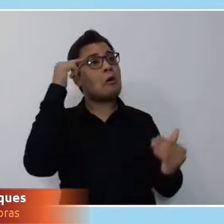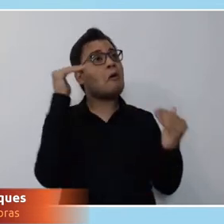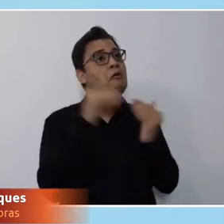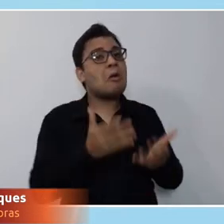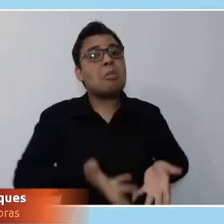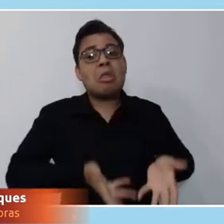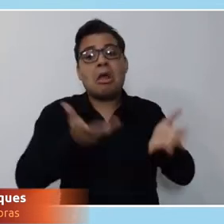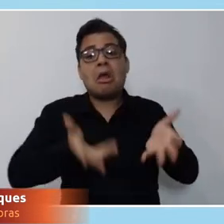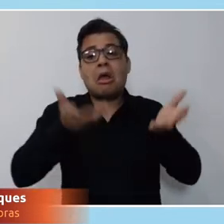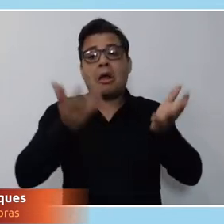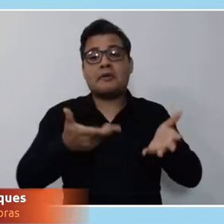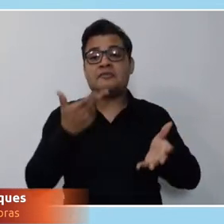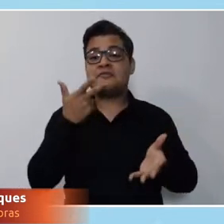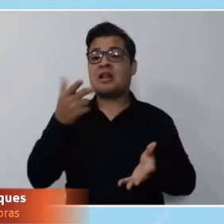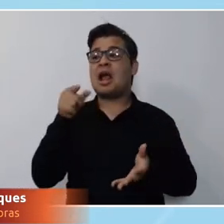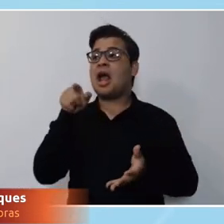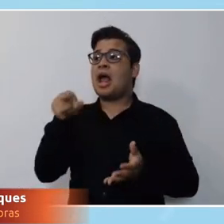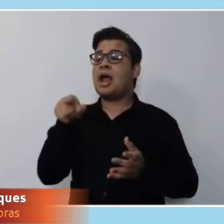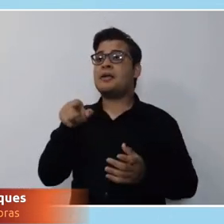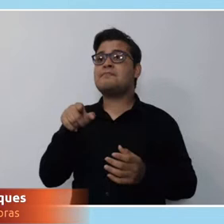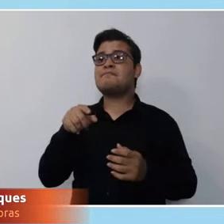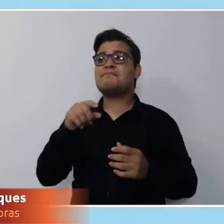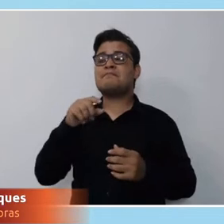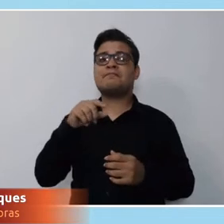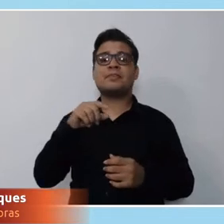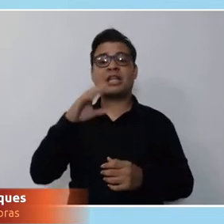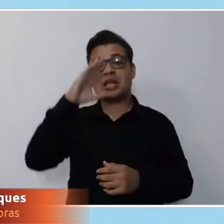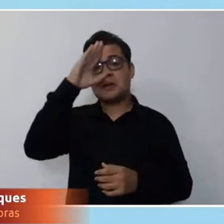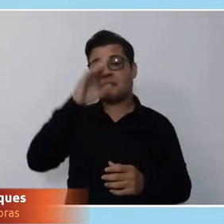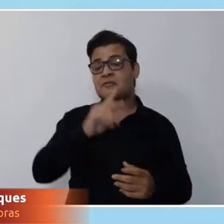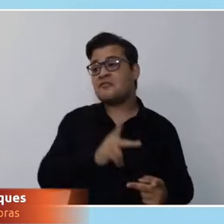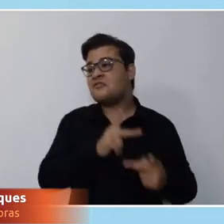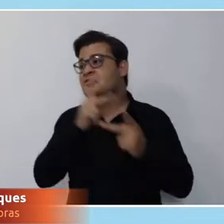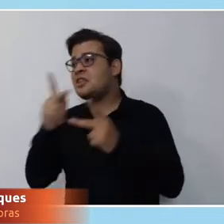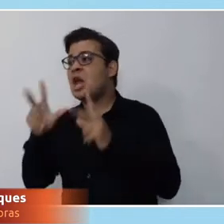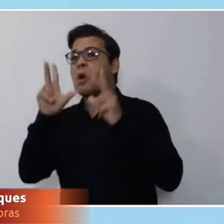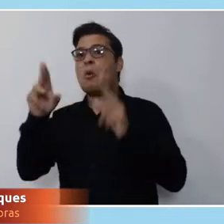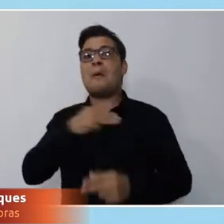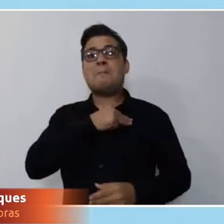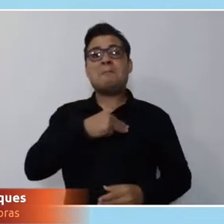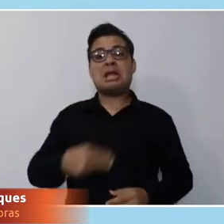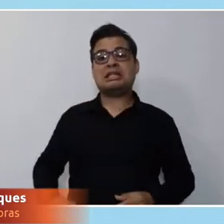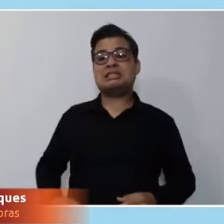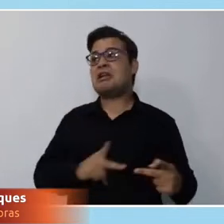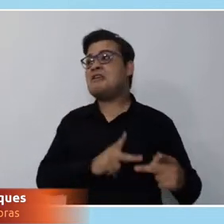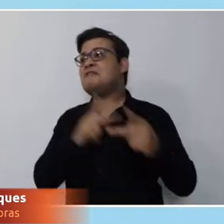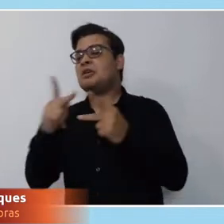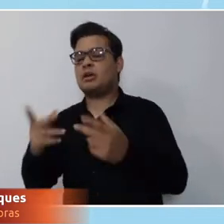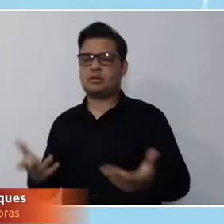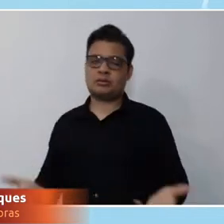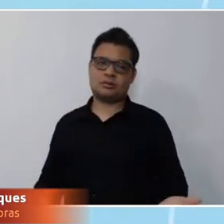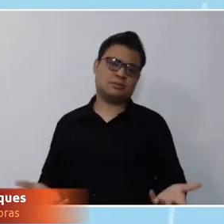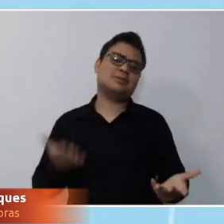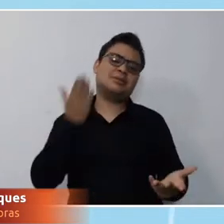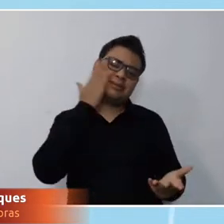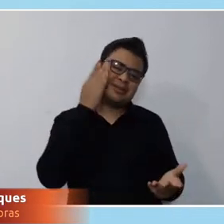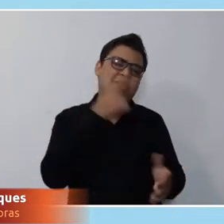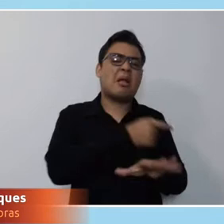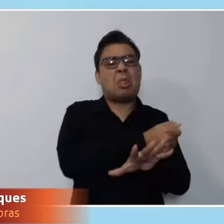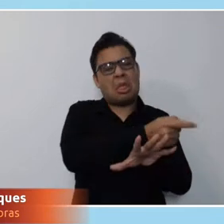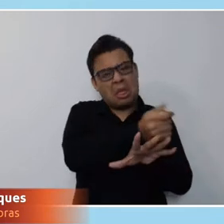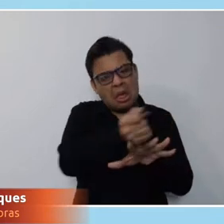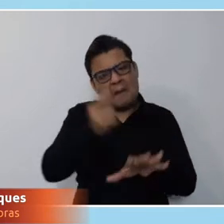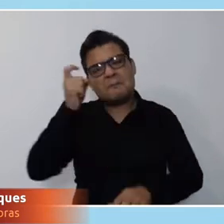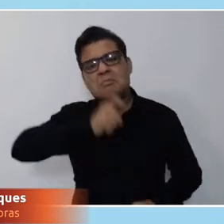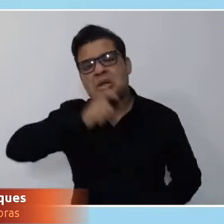visita messiânica de Jair Bolsonaro para evitar uma terceira guerra mundial. Tudo falasse, para variar, fake news. Tudo isso também, Camila, está